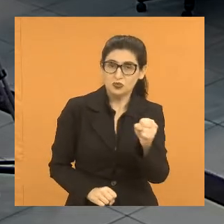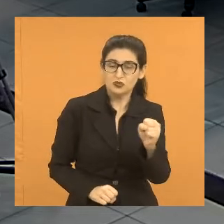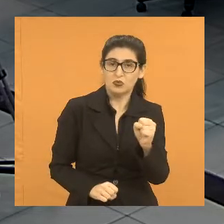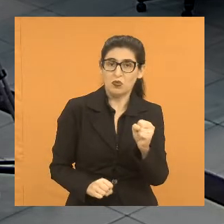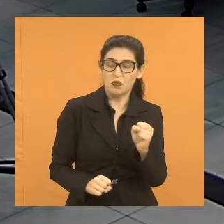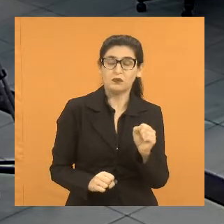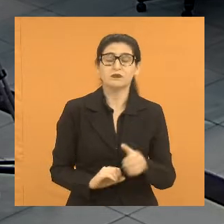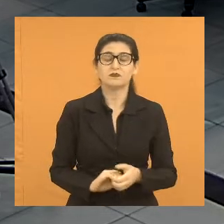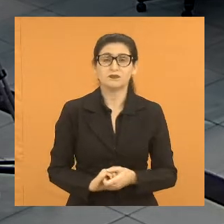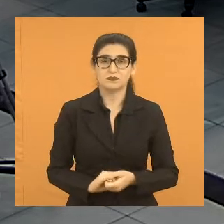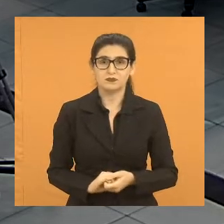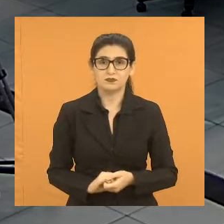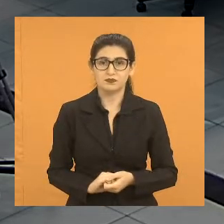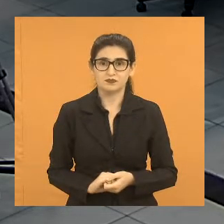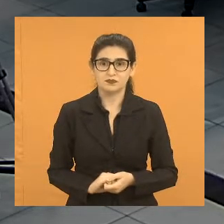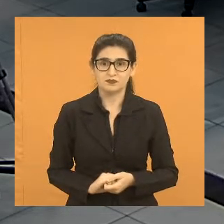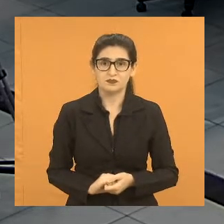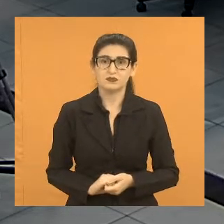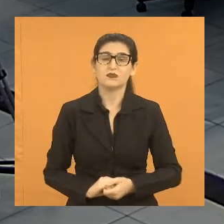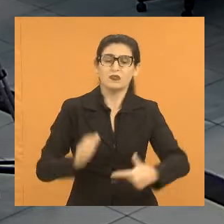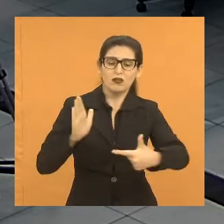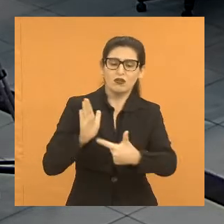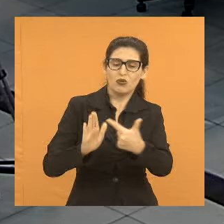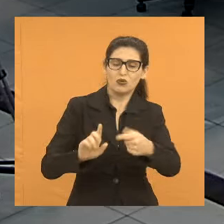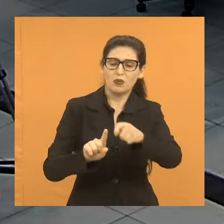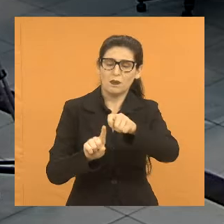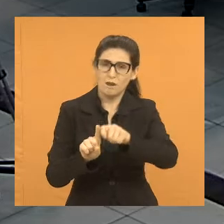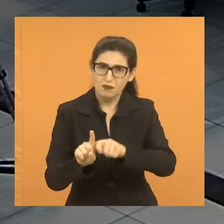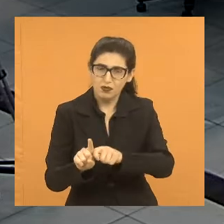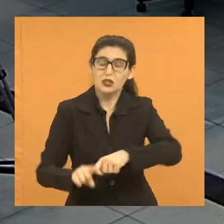temos, ao final do segundo quadrimestre,